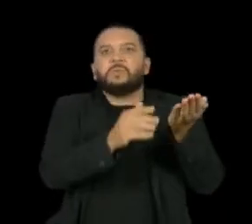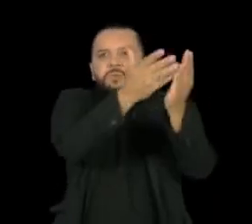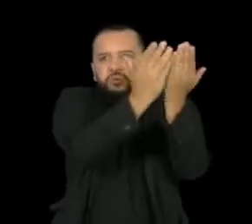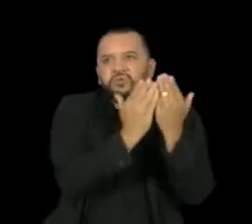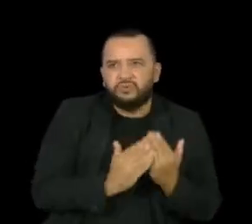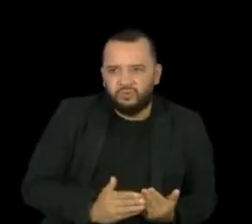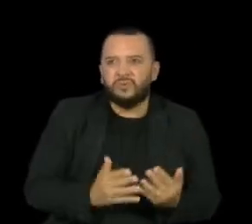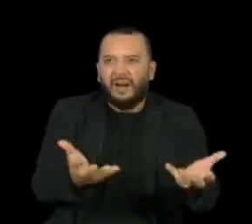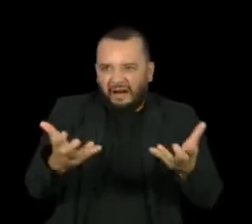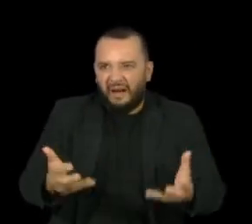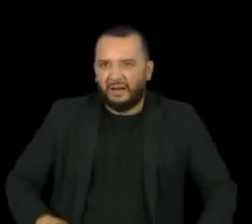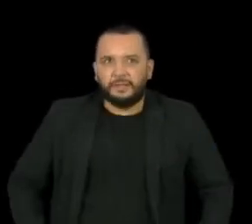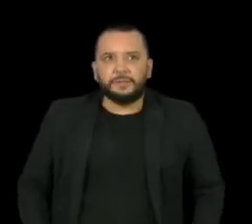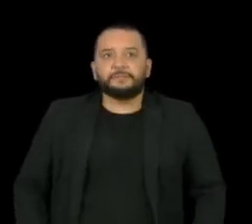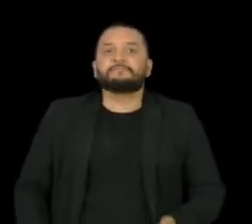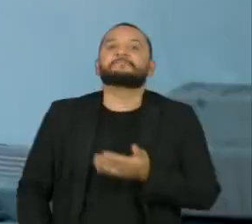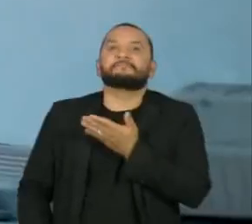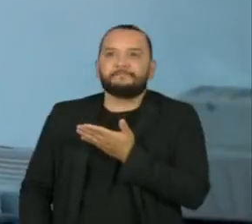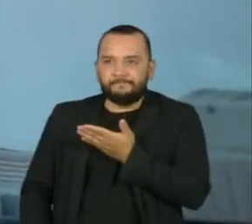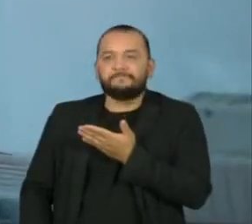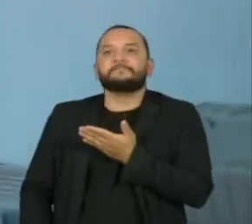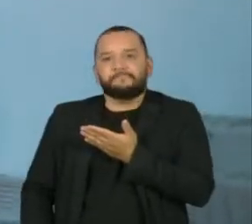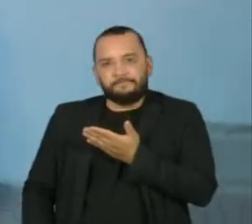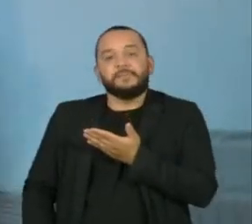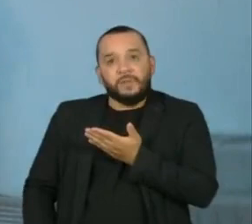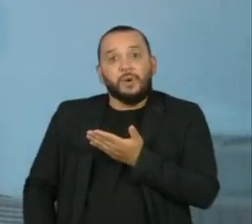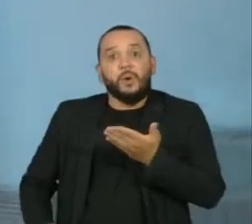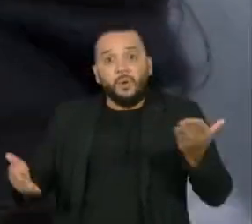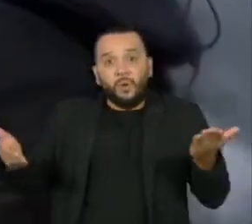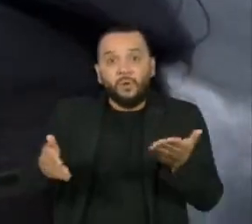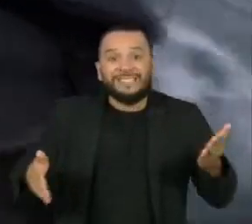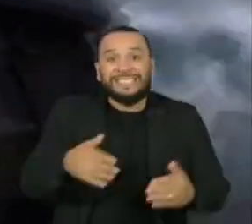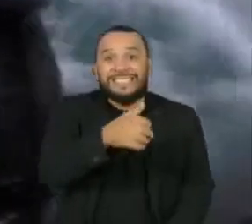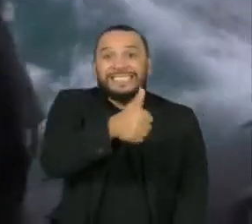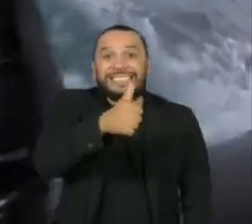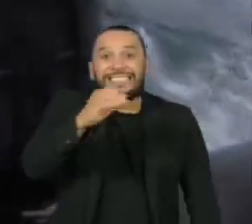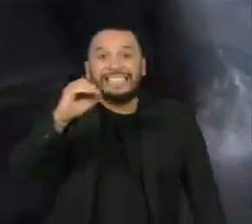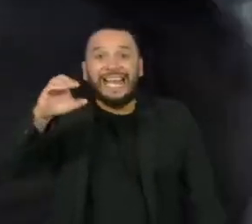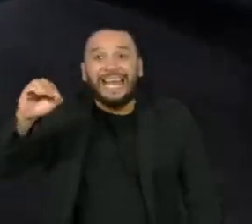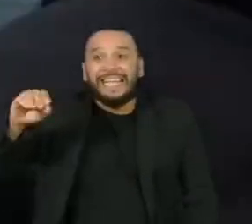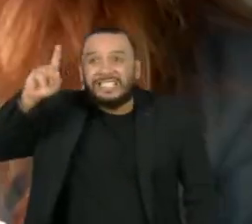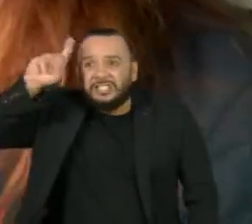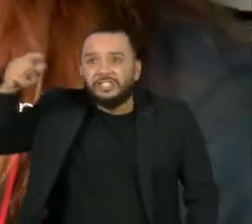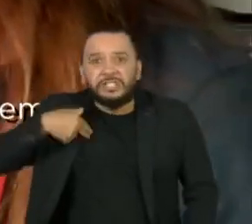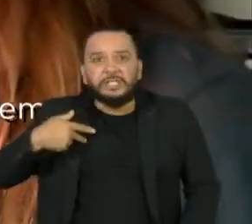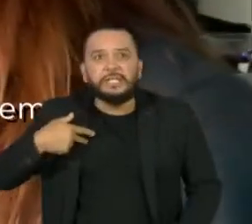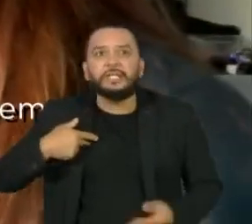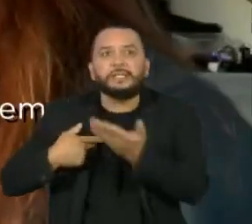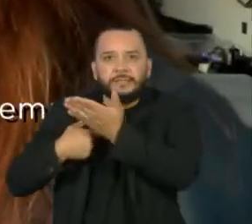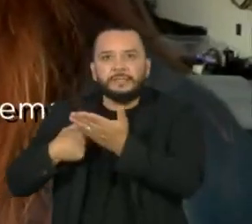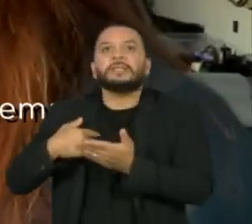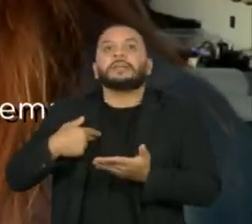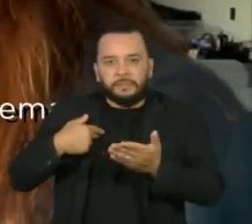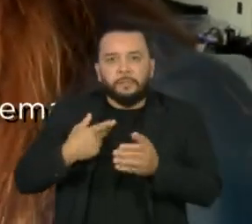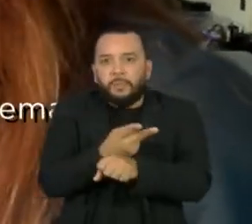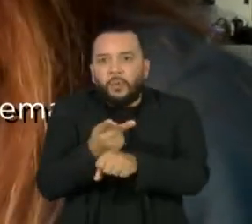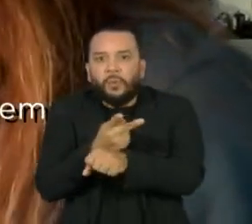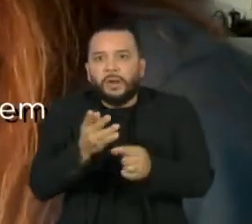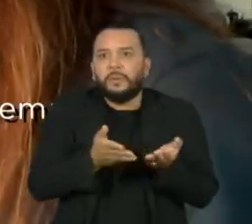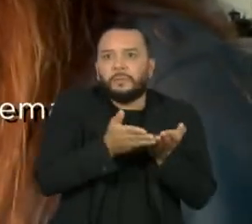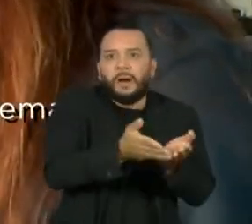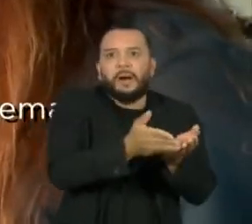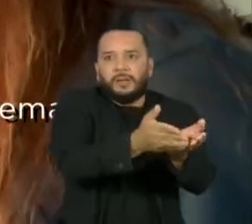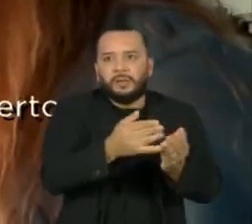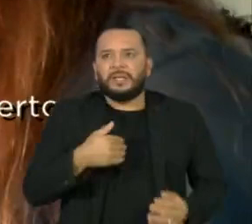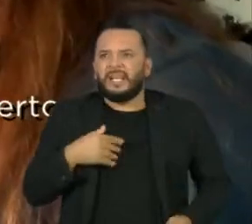Da Antártica à África Ocidental, hoje é o 100º dia de perseguição ao Thunder. Yes, it's a